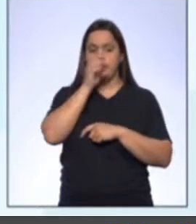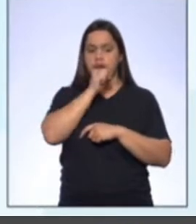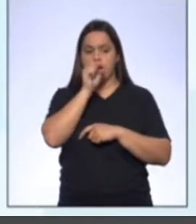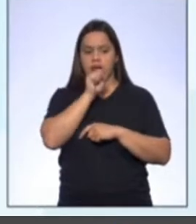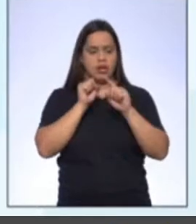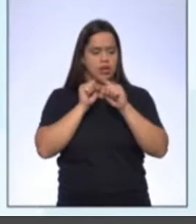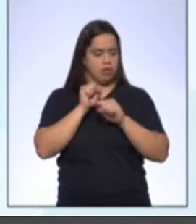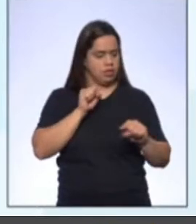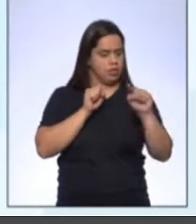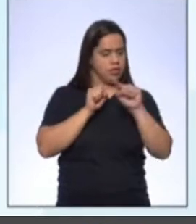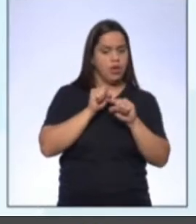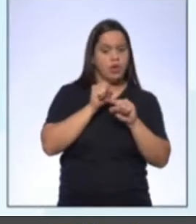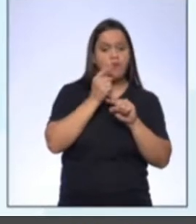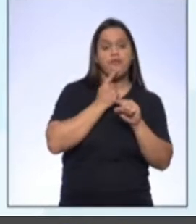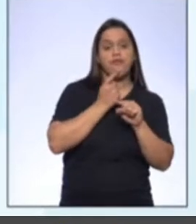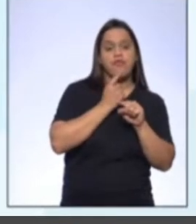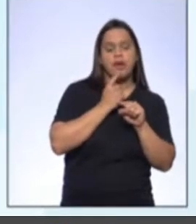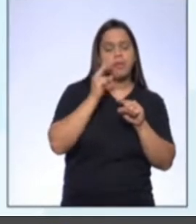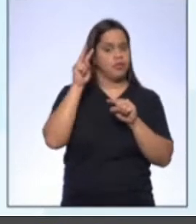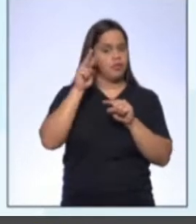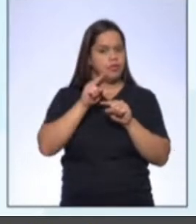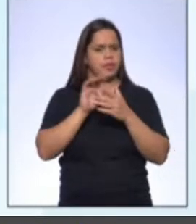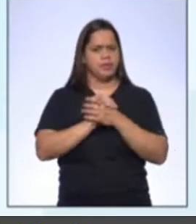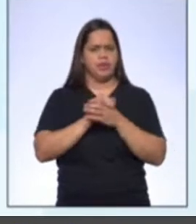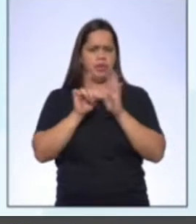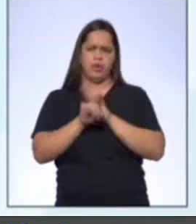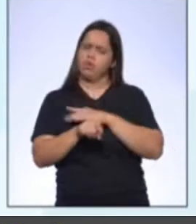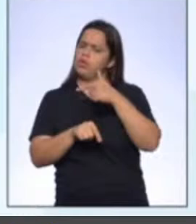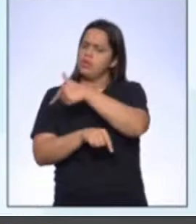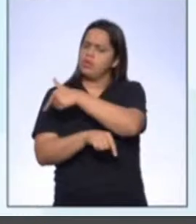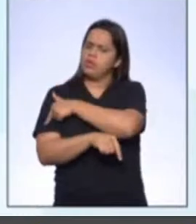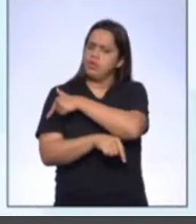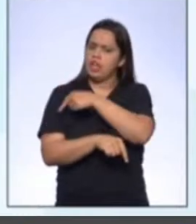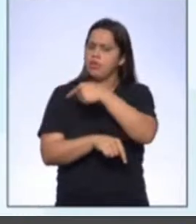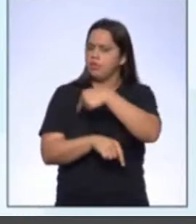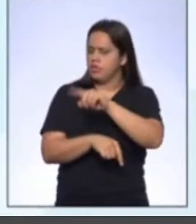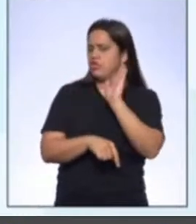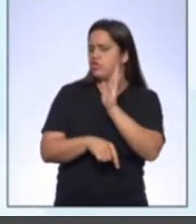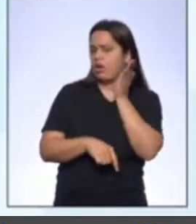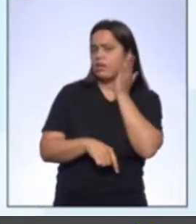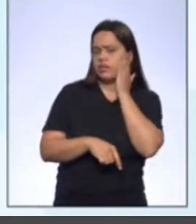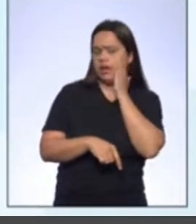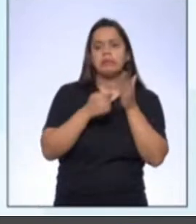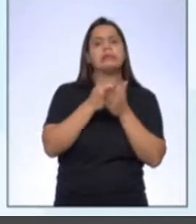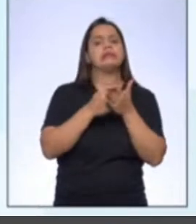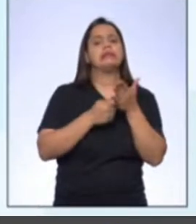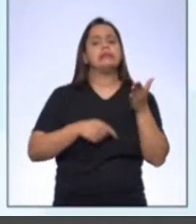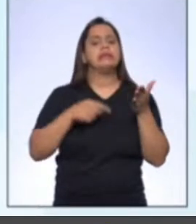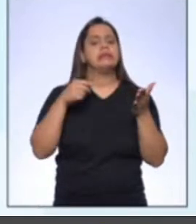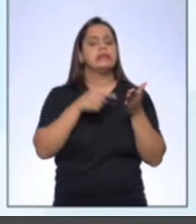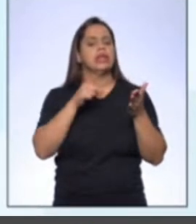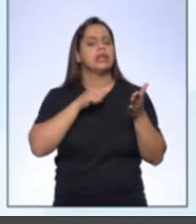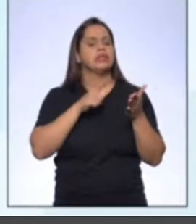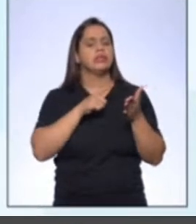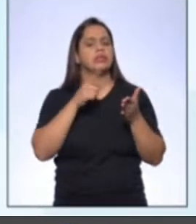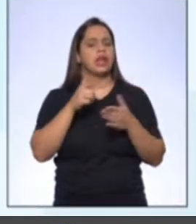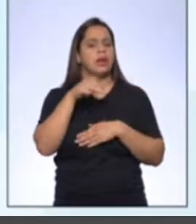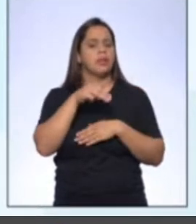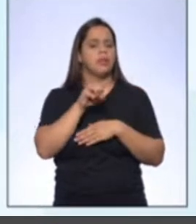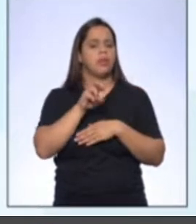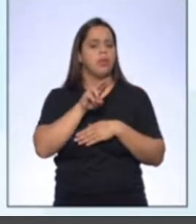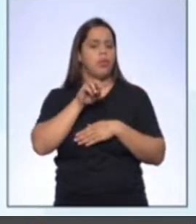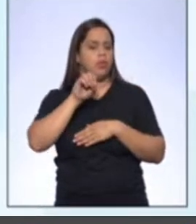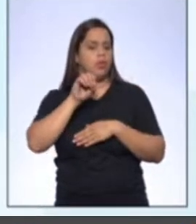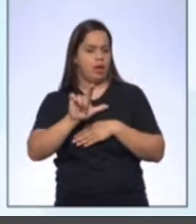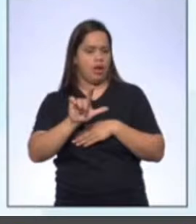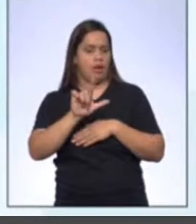Ora, vou perguntar para vocês. Sétimo ano, vocês já devem saber de cor. Que texto que tem moral? É claro